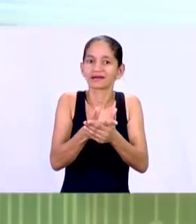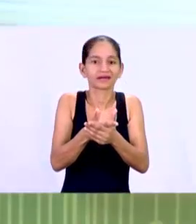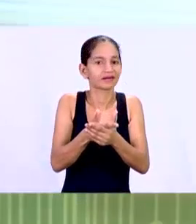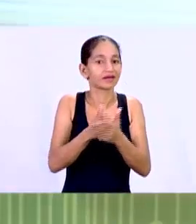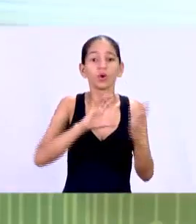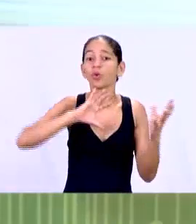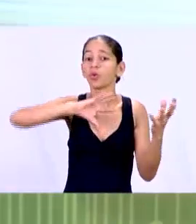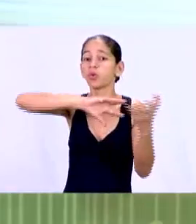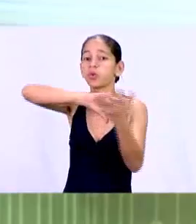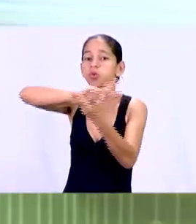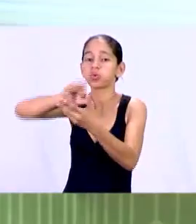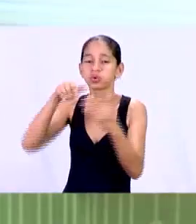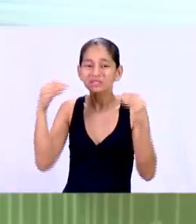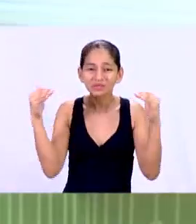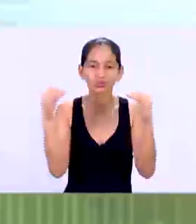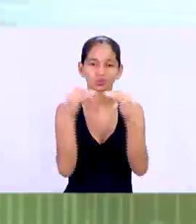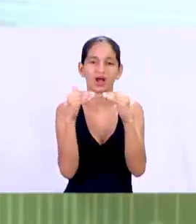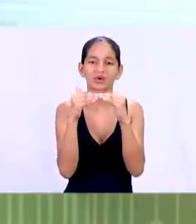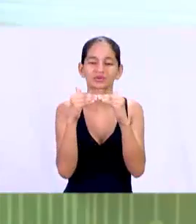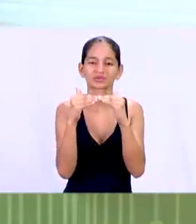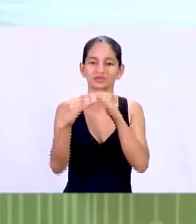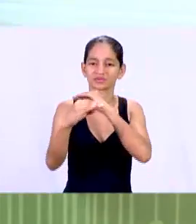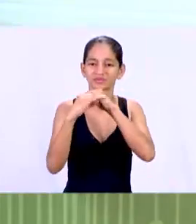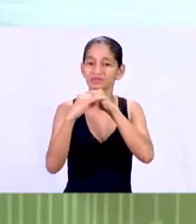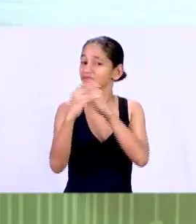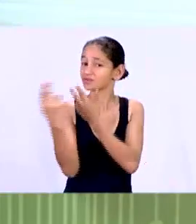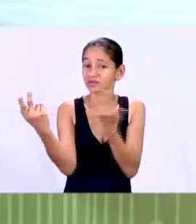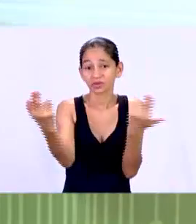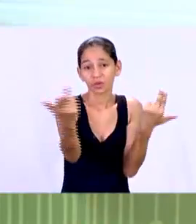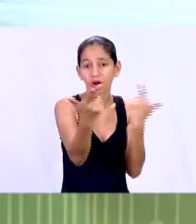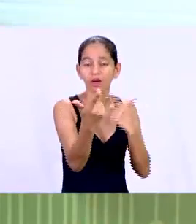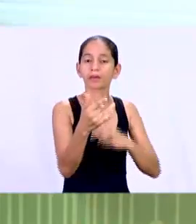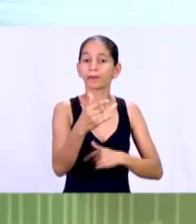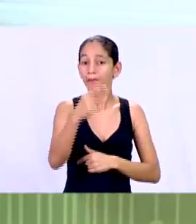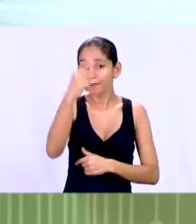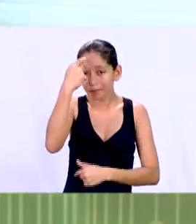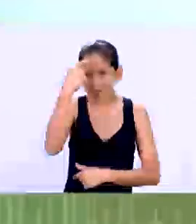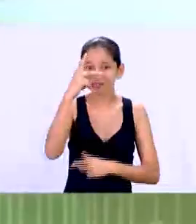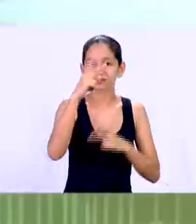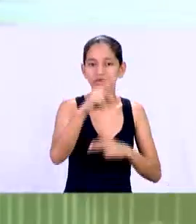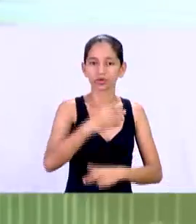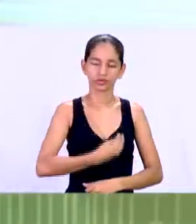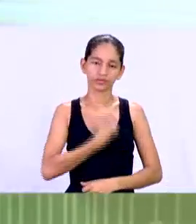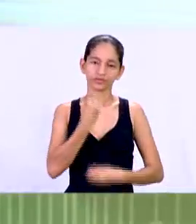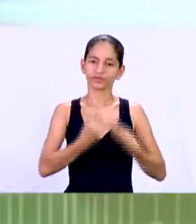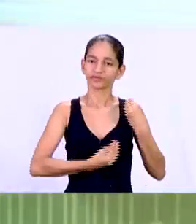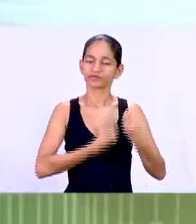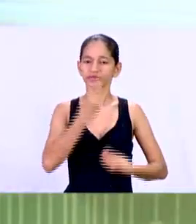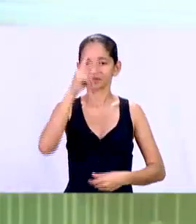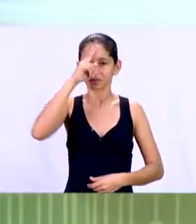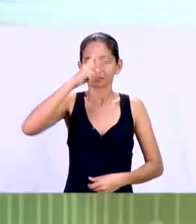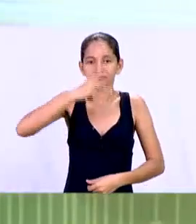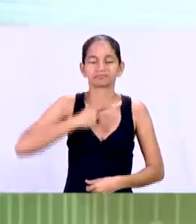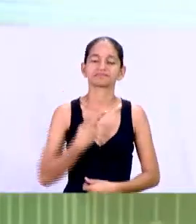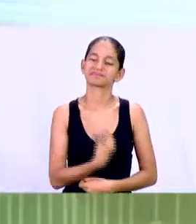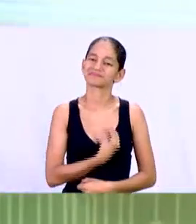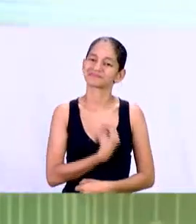não consegue ver a sociedade a partir dos outros, porque para ele nunca faltou R$1 para comprar